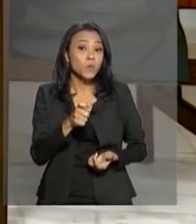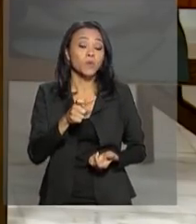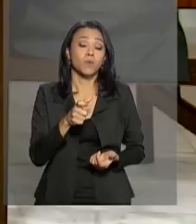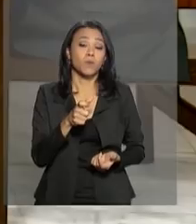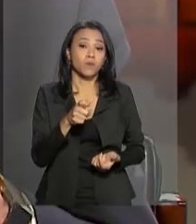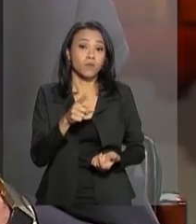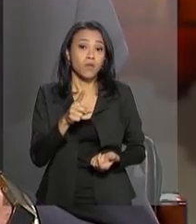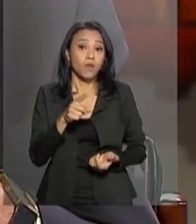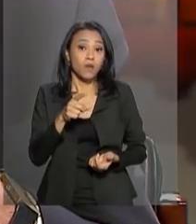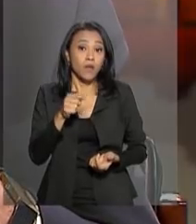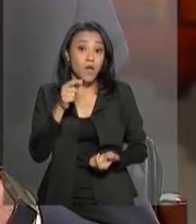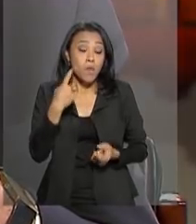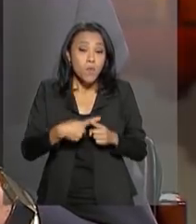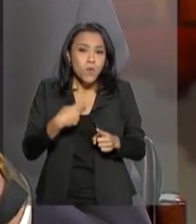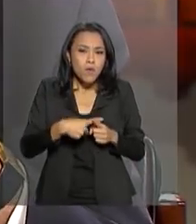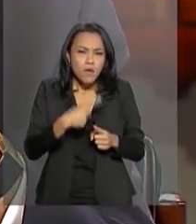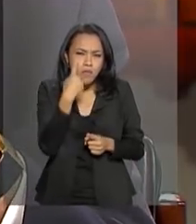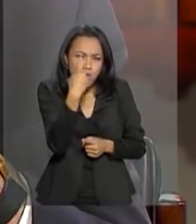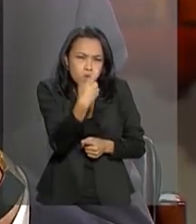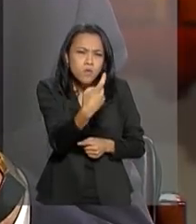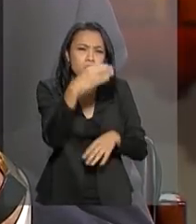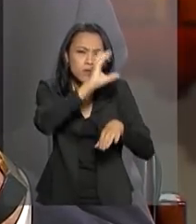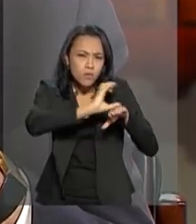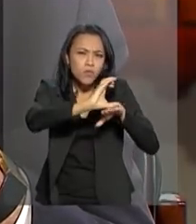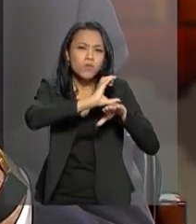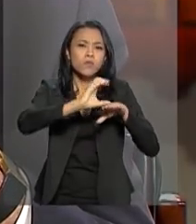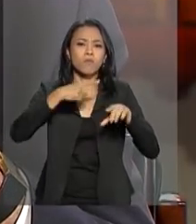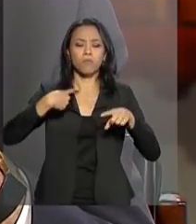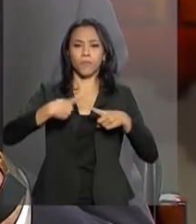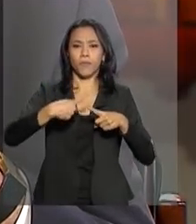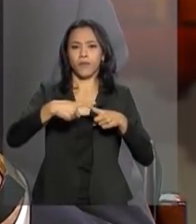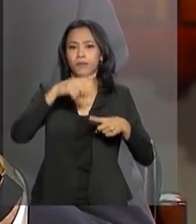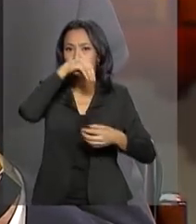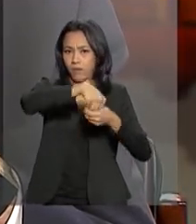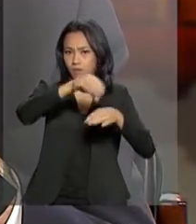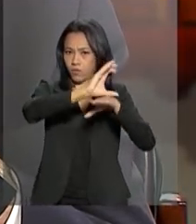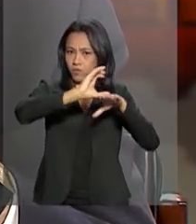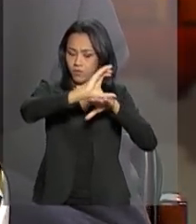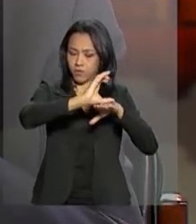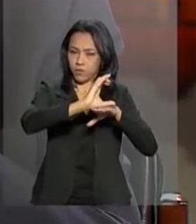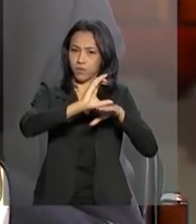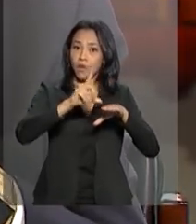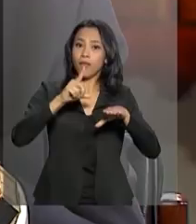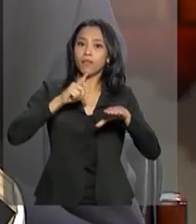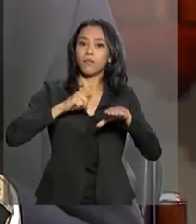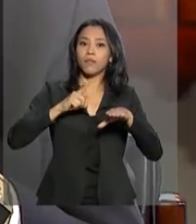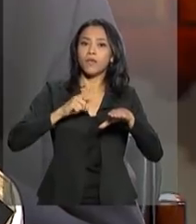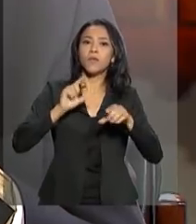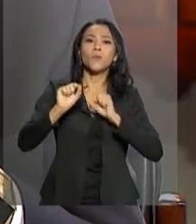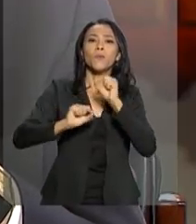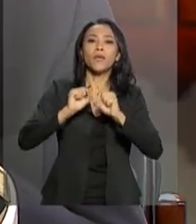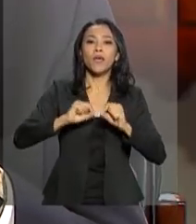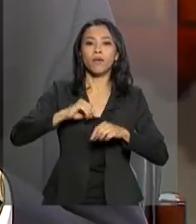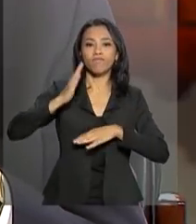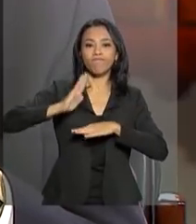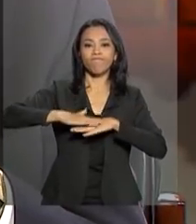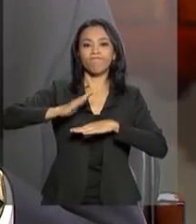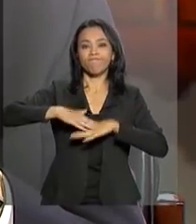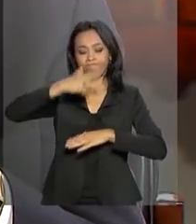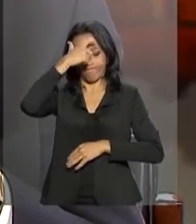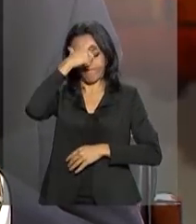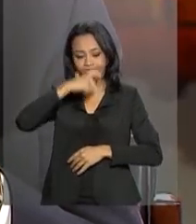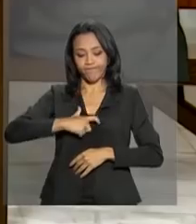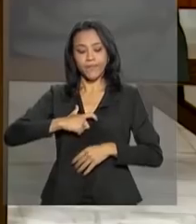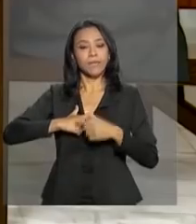porque ela acabou restringindo, digamos assim, a capacidade discricionária. Discricionária no